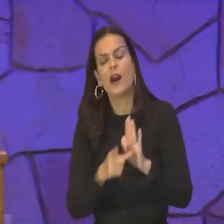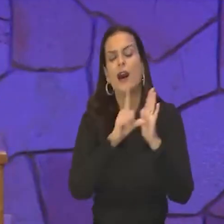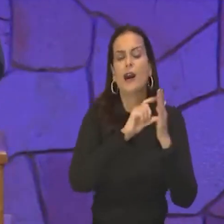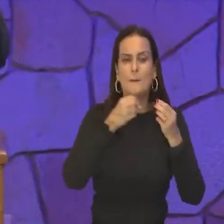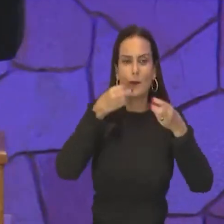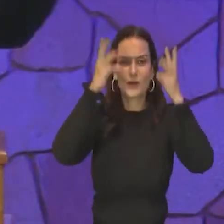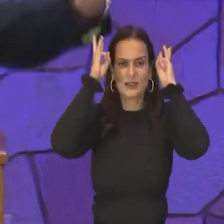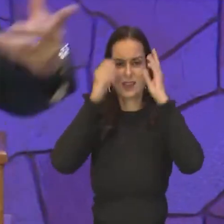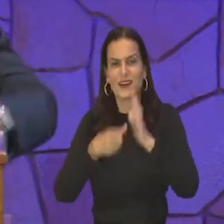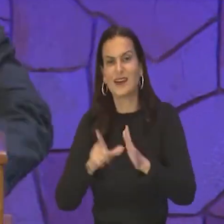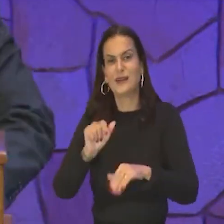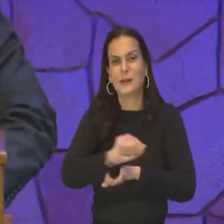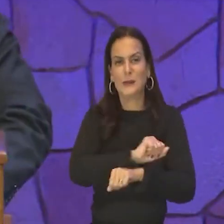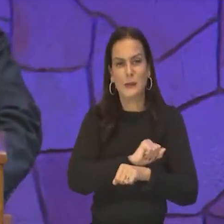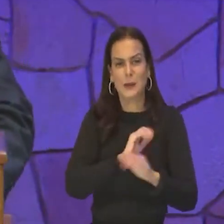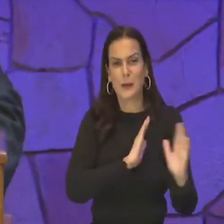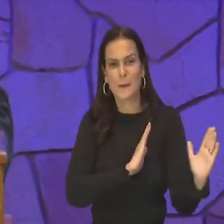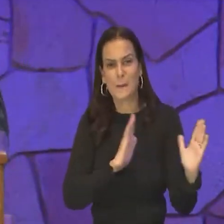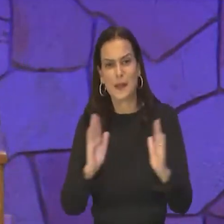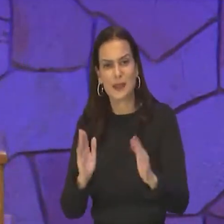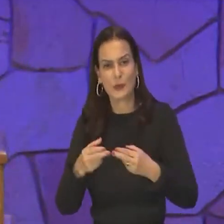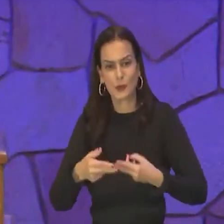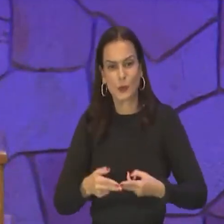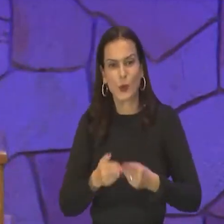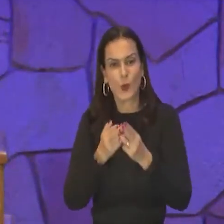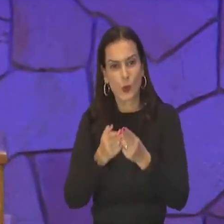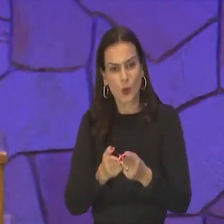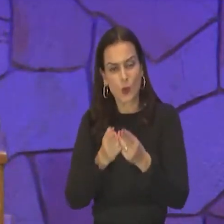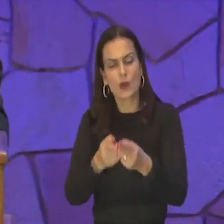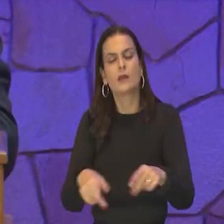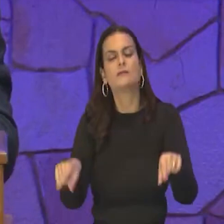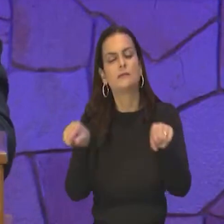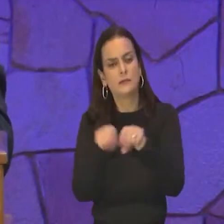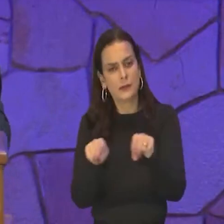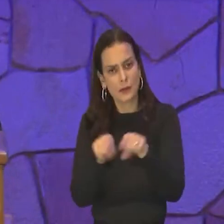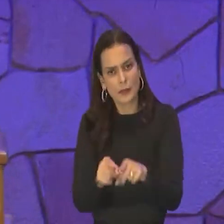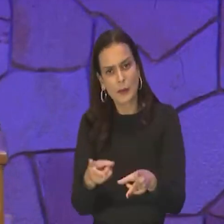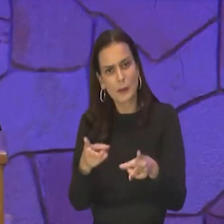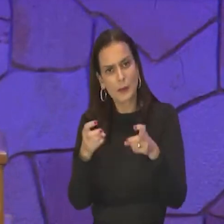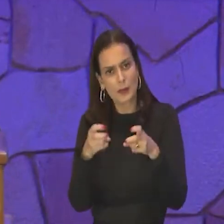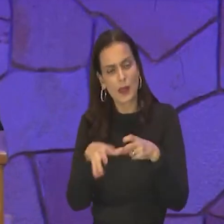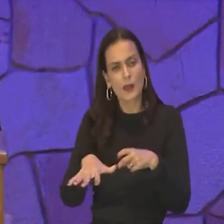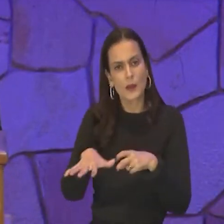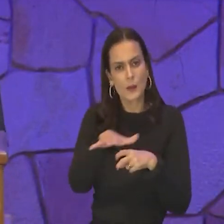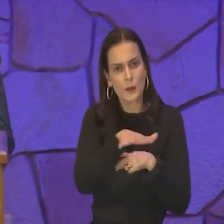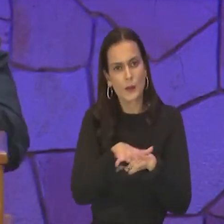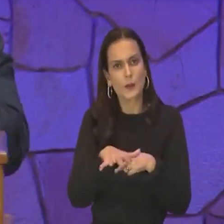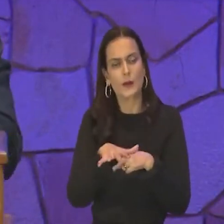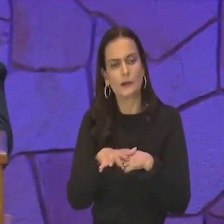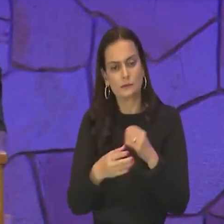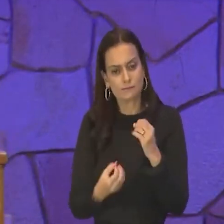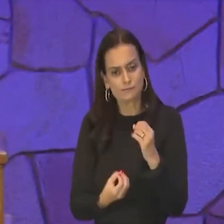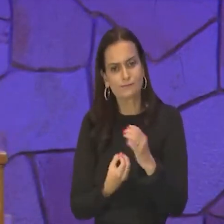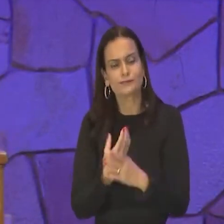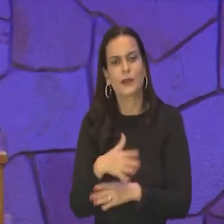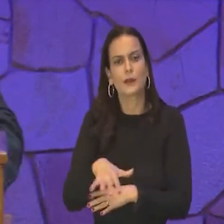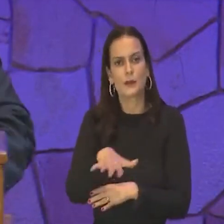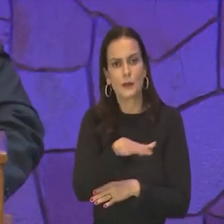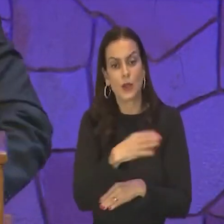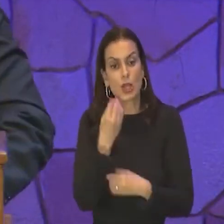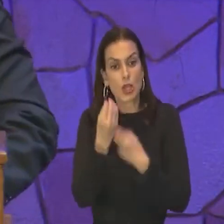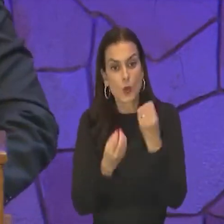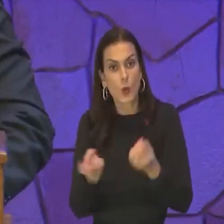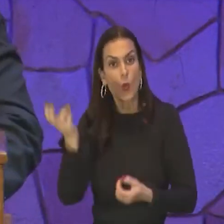Moisés, no período de Noé, nós percebemos aquela região como berço da humanidade e as suas